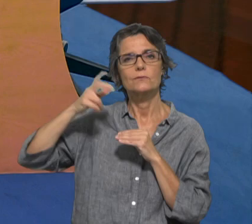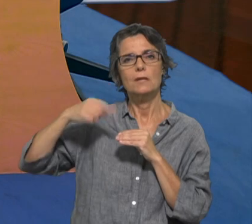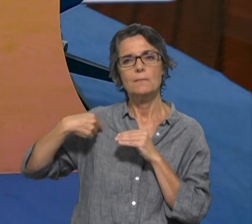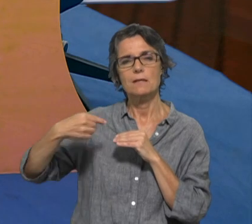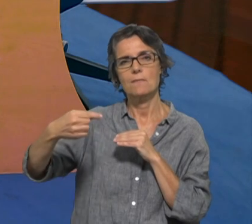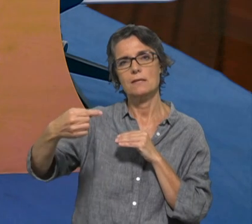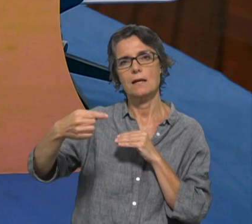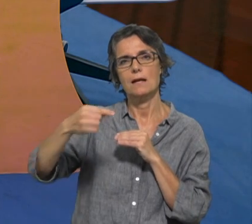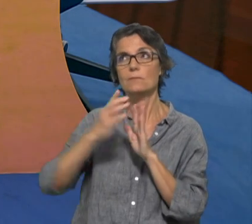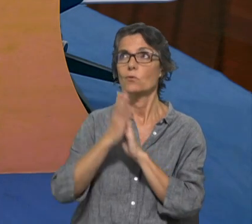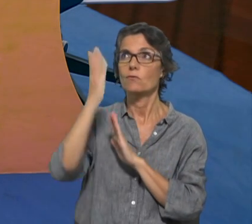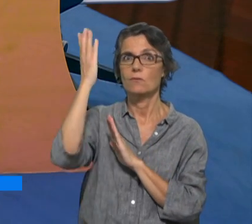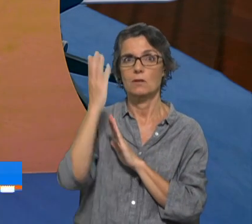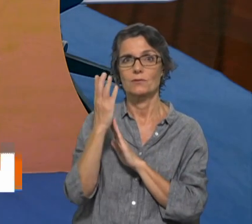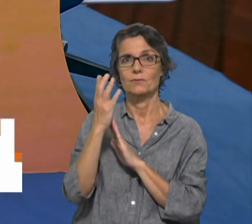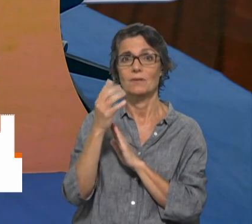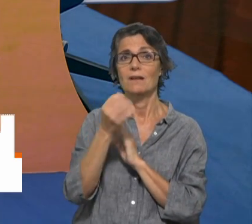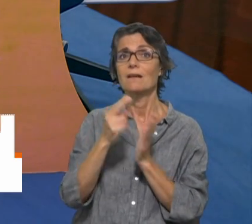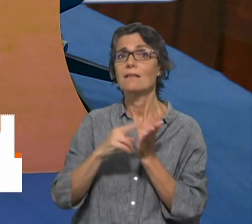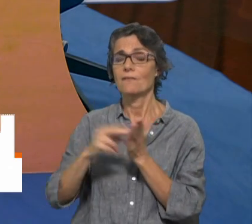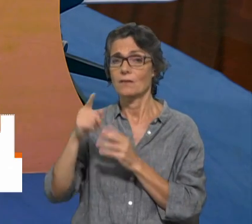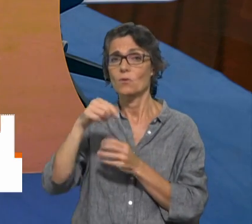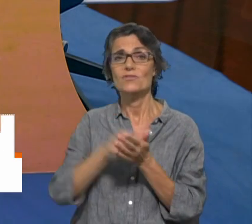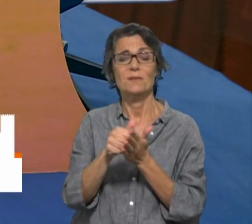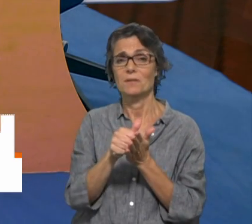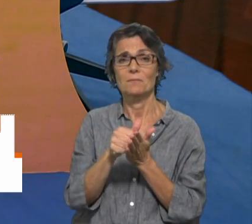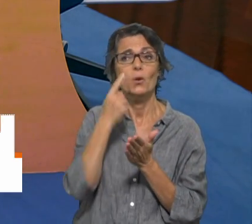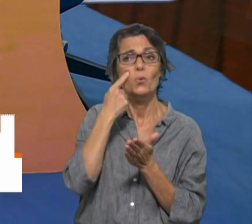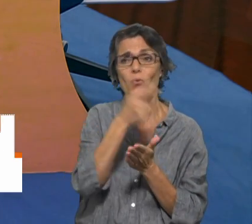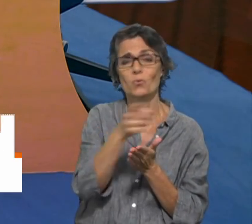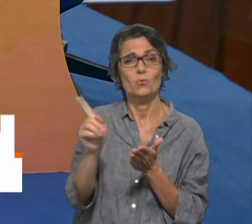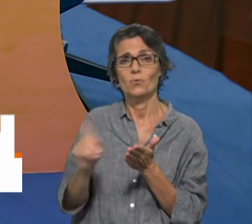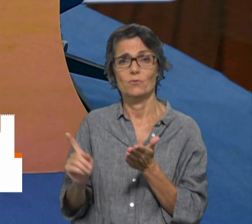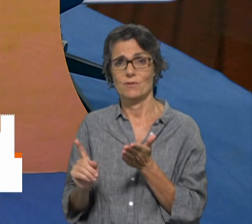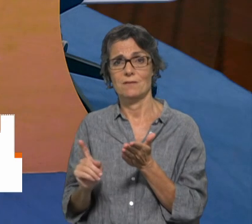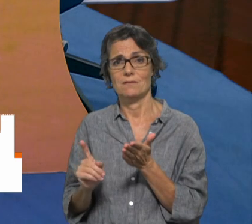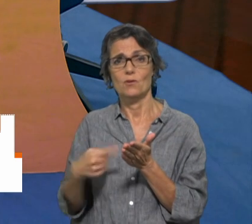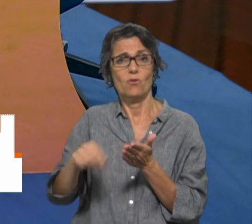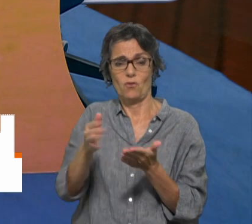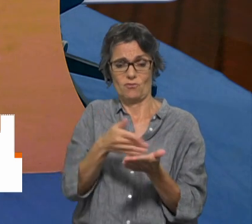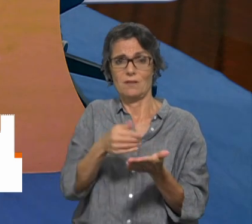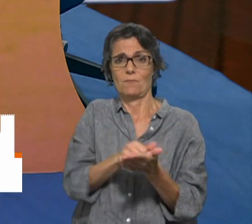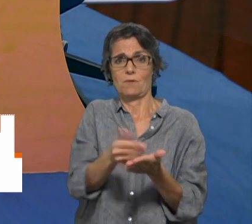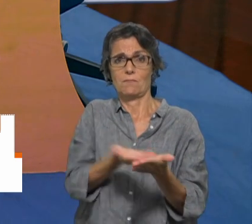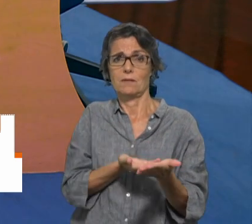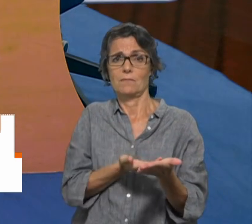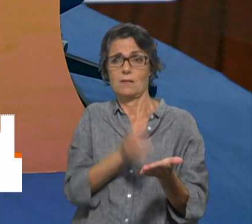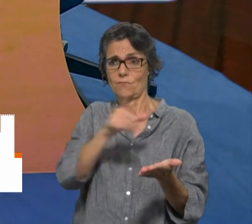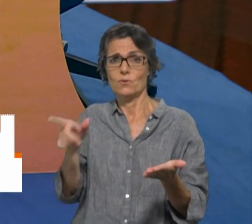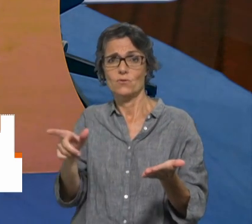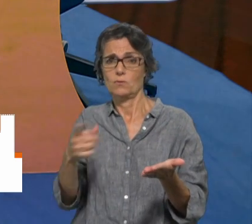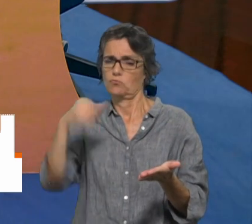verdade, ainda existe muito analfabetismo bíblico. Lemos pouco a Sagrada Escritura. Mas depois não é só ler